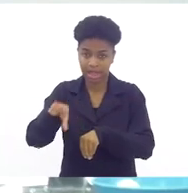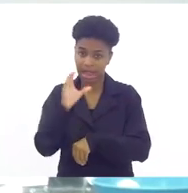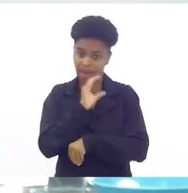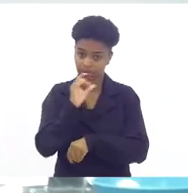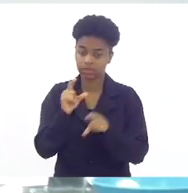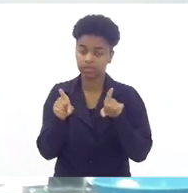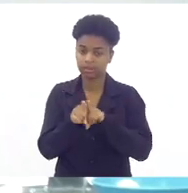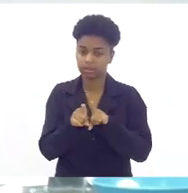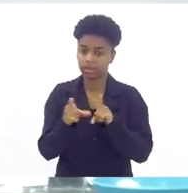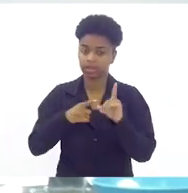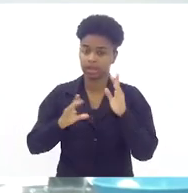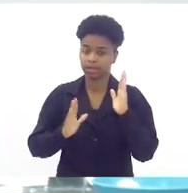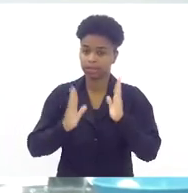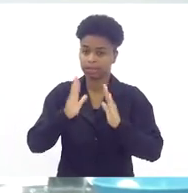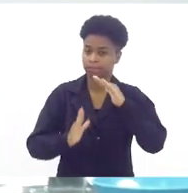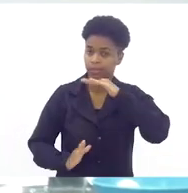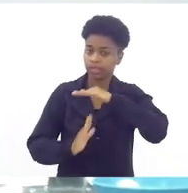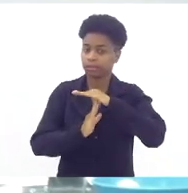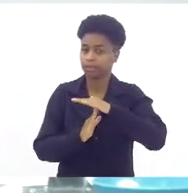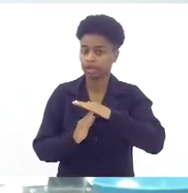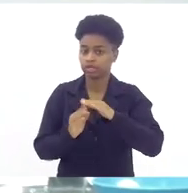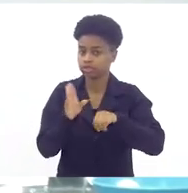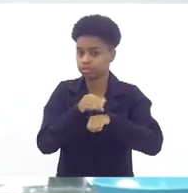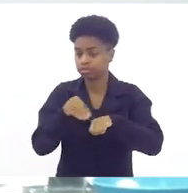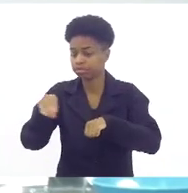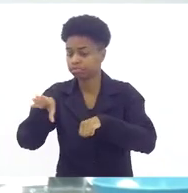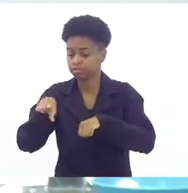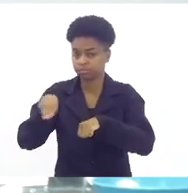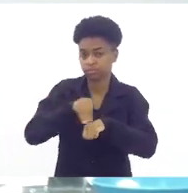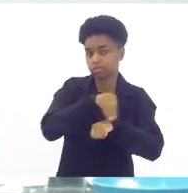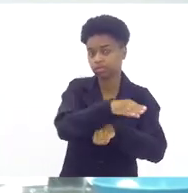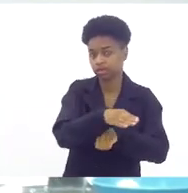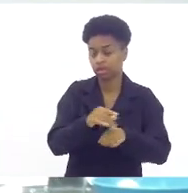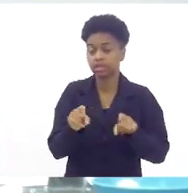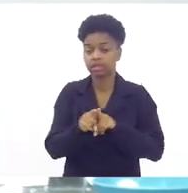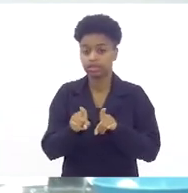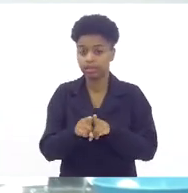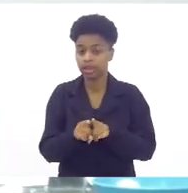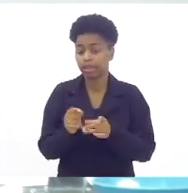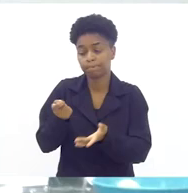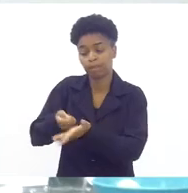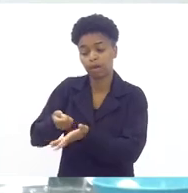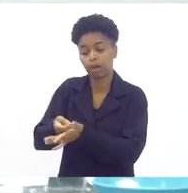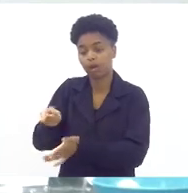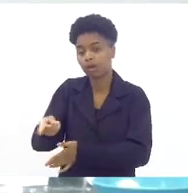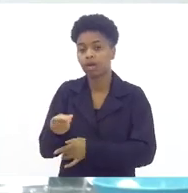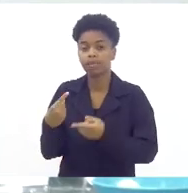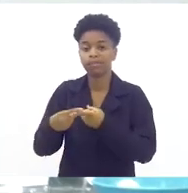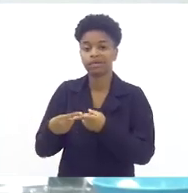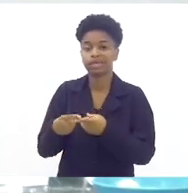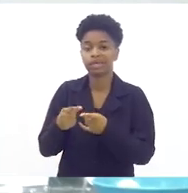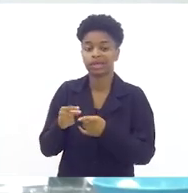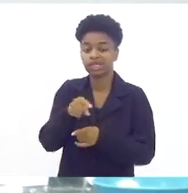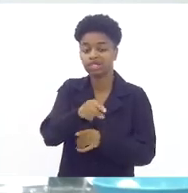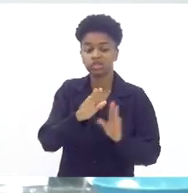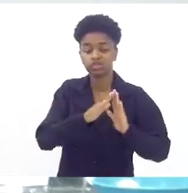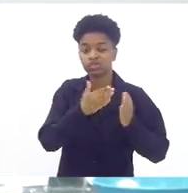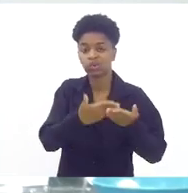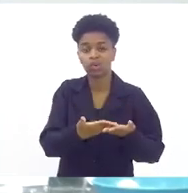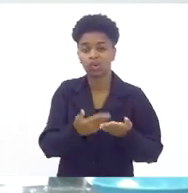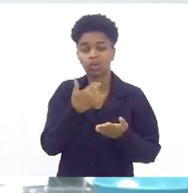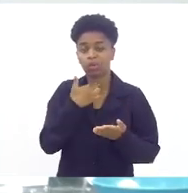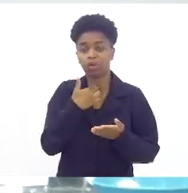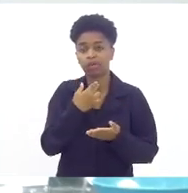prazo de retorno fazer essas cobranças para que aponta lá a escola não fique muito tempo